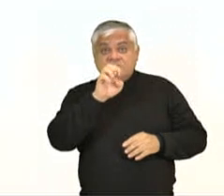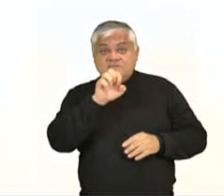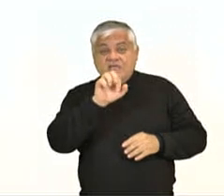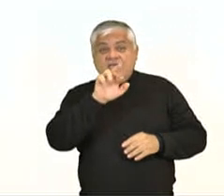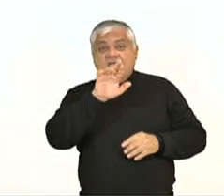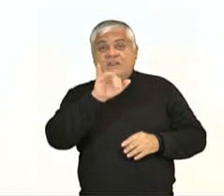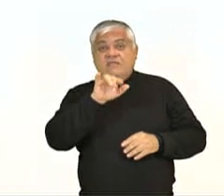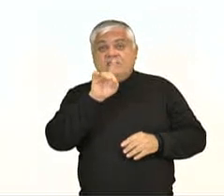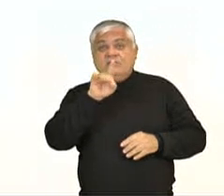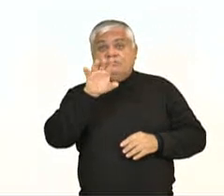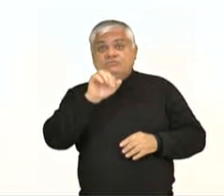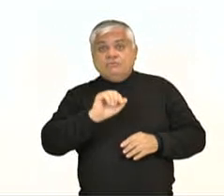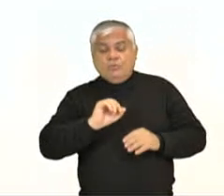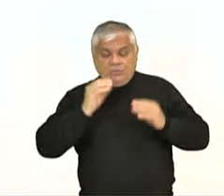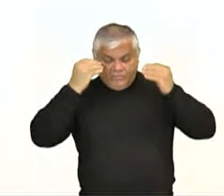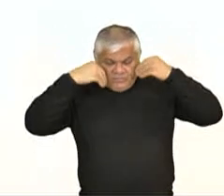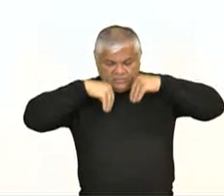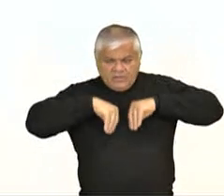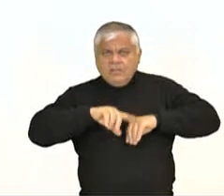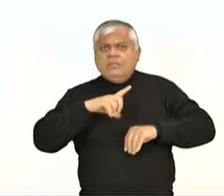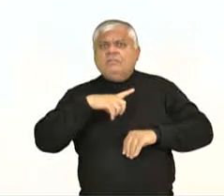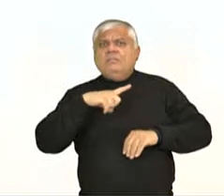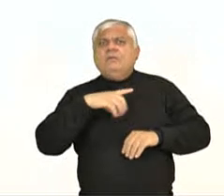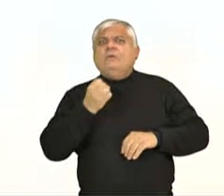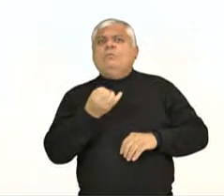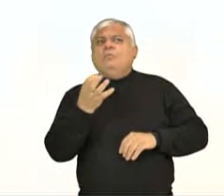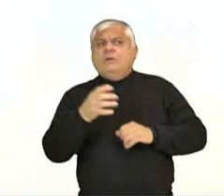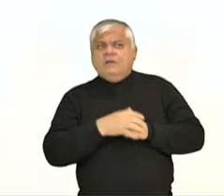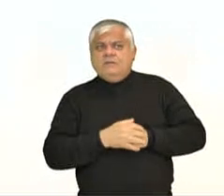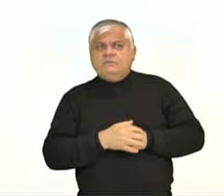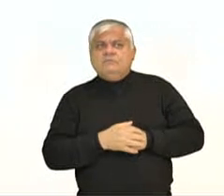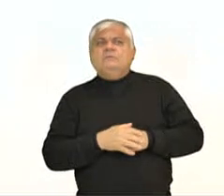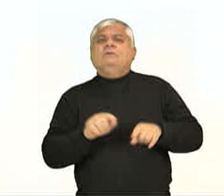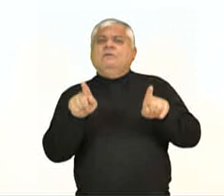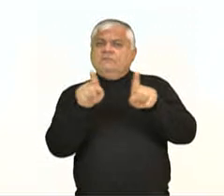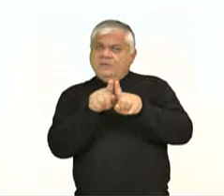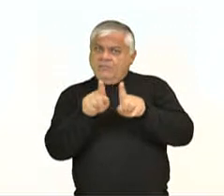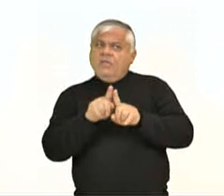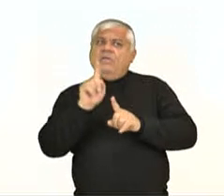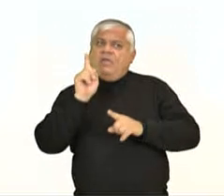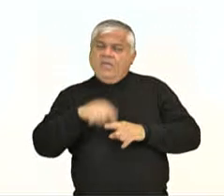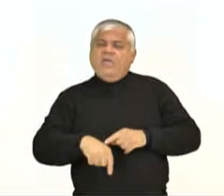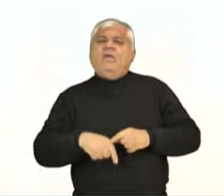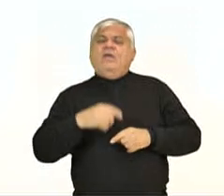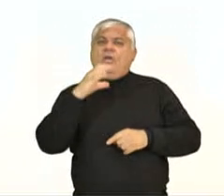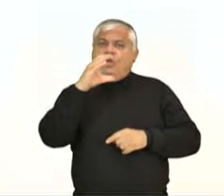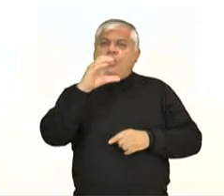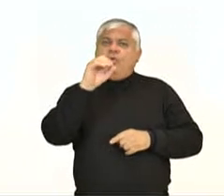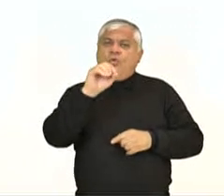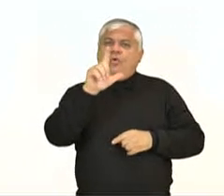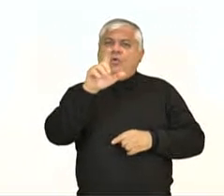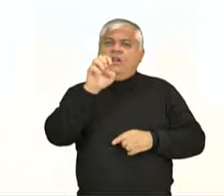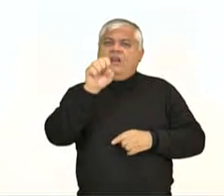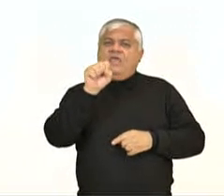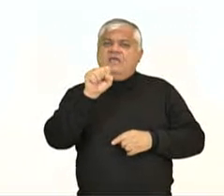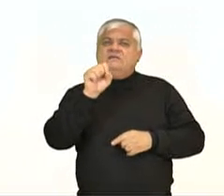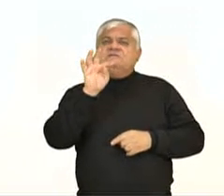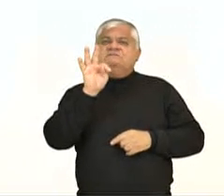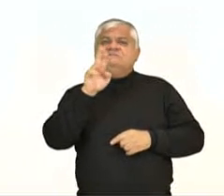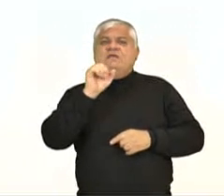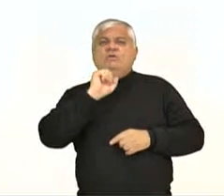temos no nosso corpo, faz parte do perfil lipídico, também composto por colesterol total e suas